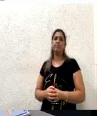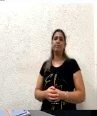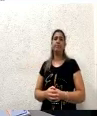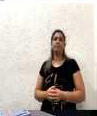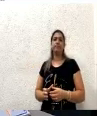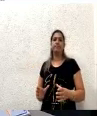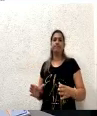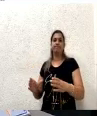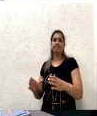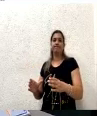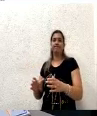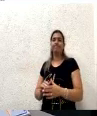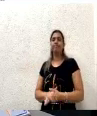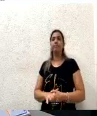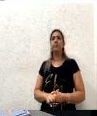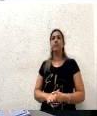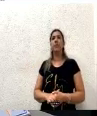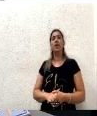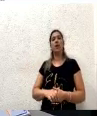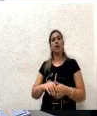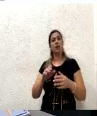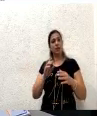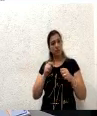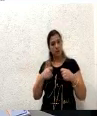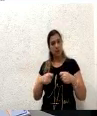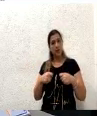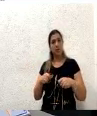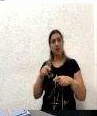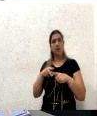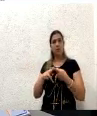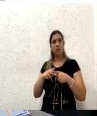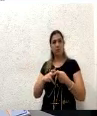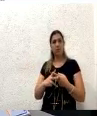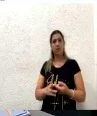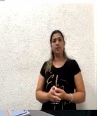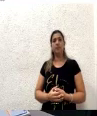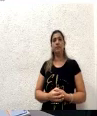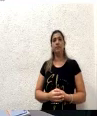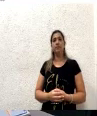E está caminhando.